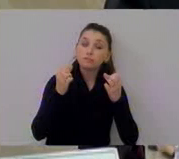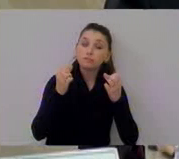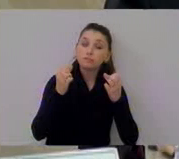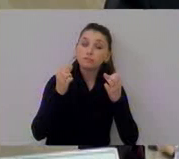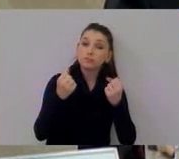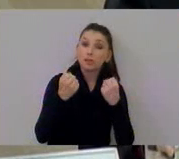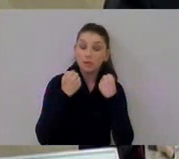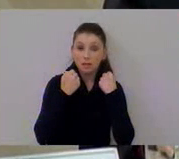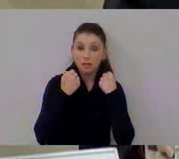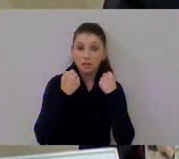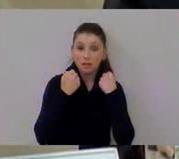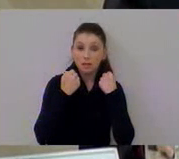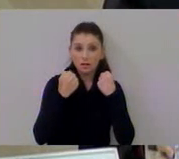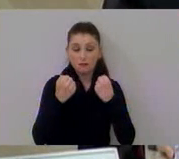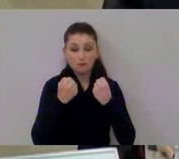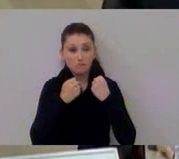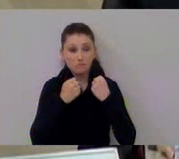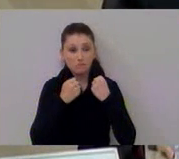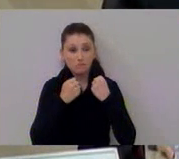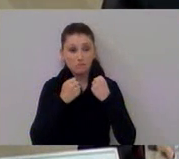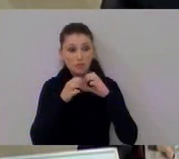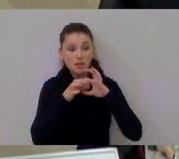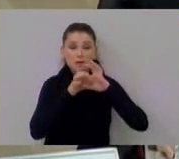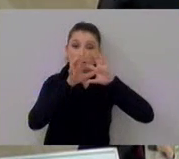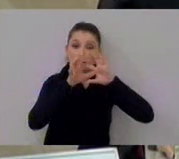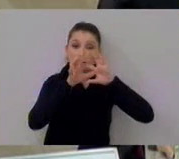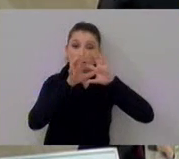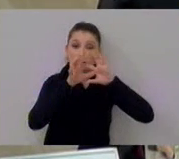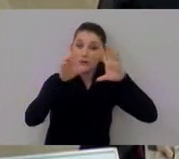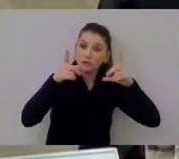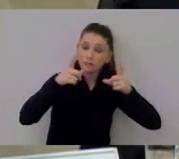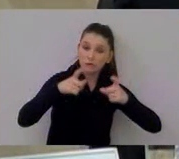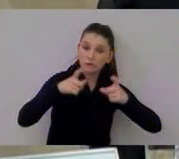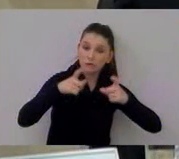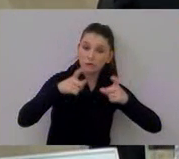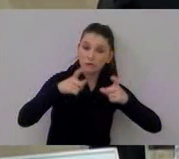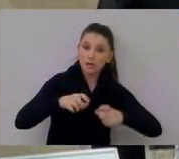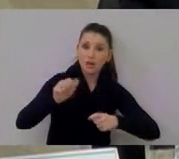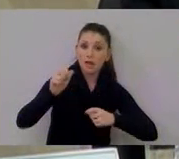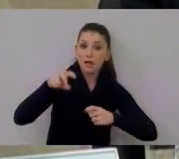ar livre no bairro Ana Maria.